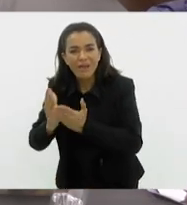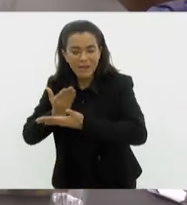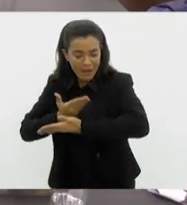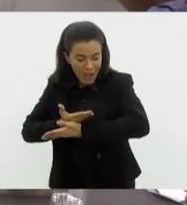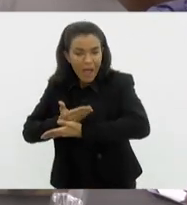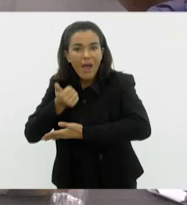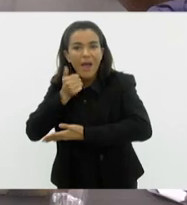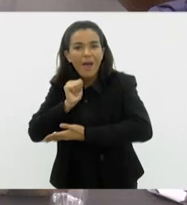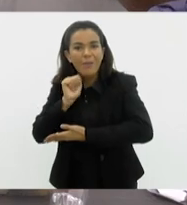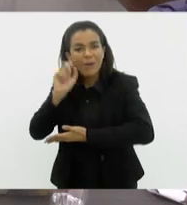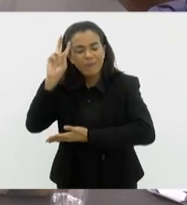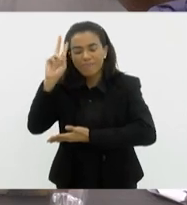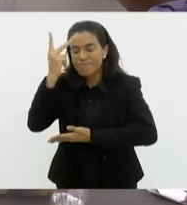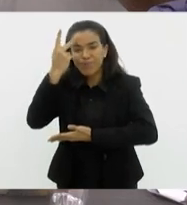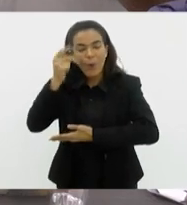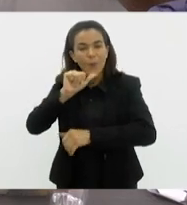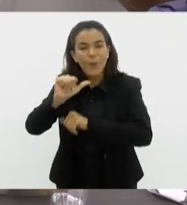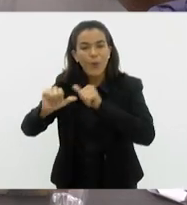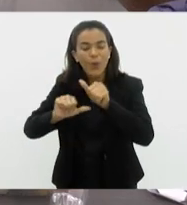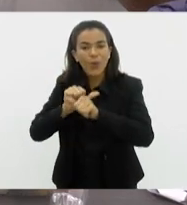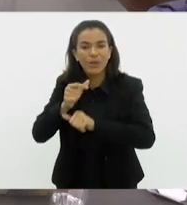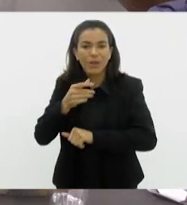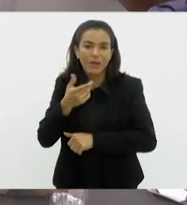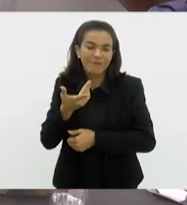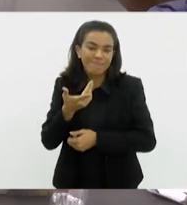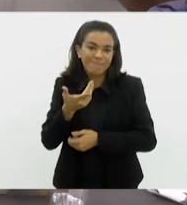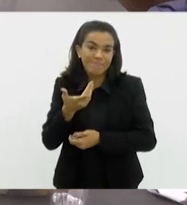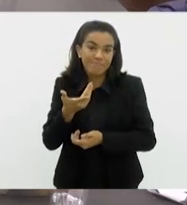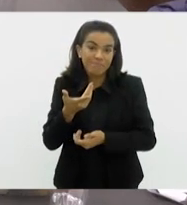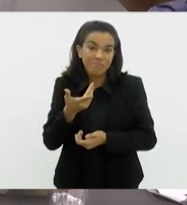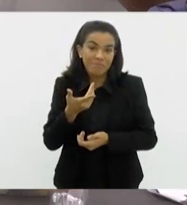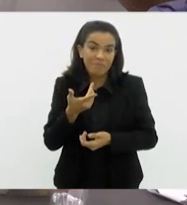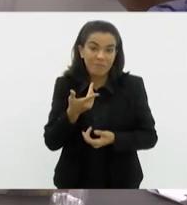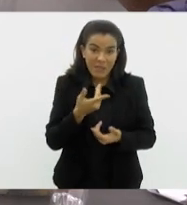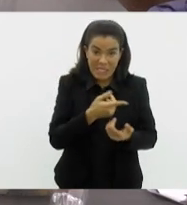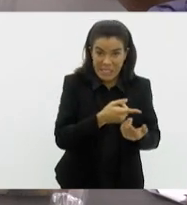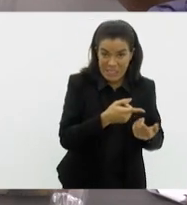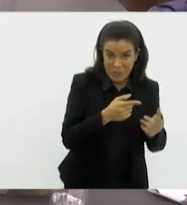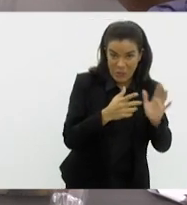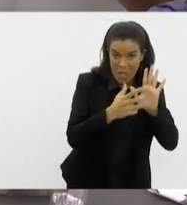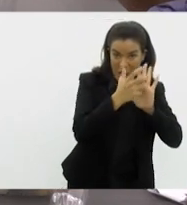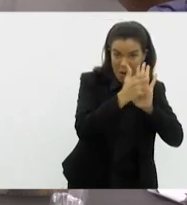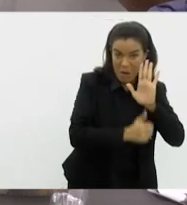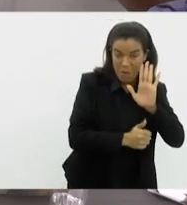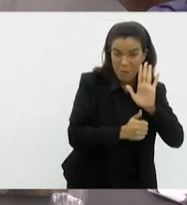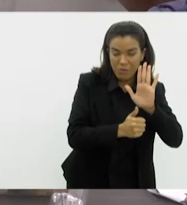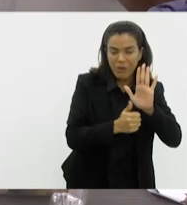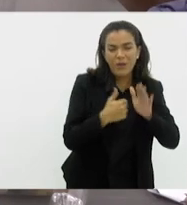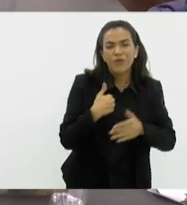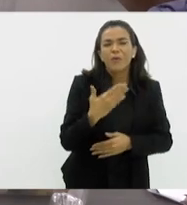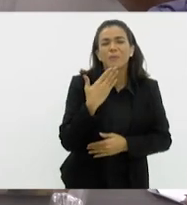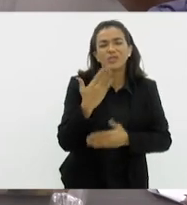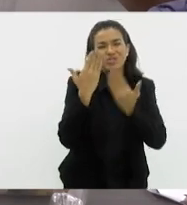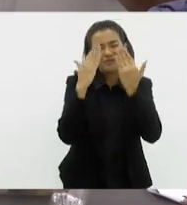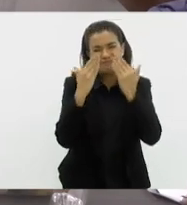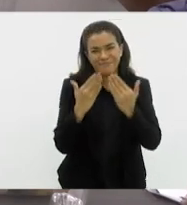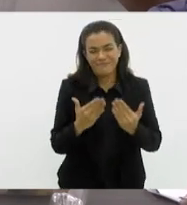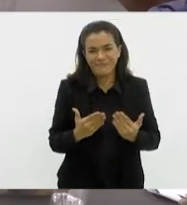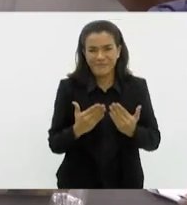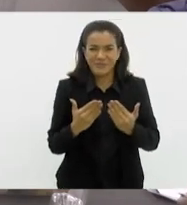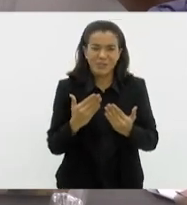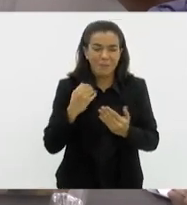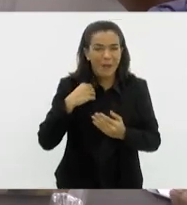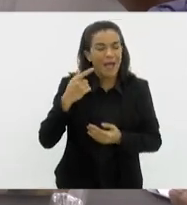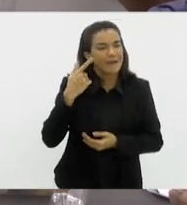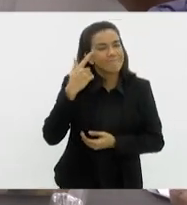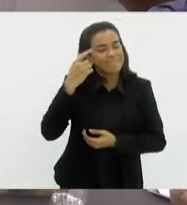me permite, uma parte do deputado Luiz Paulo, isso reduz, inclusive, a incidência de aborto. Eu vou pedir vista do projeto, presidente, tirar essa dúvida, porque eu